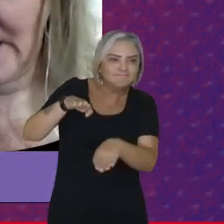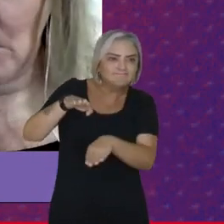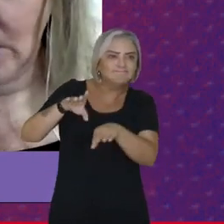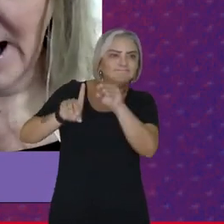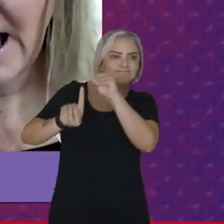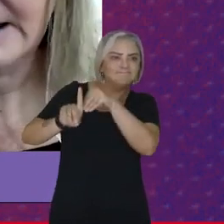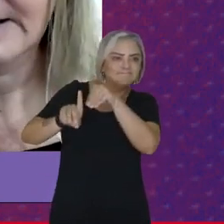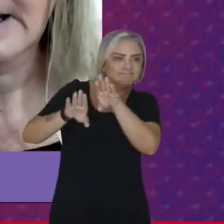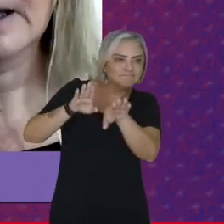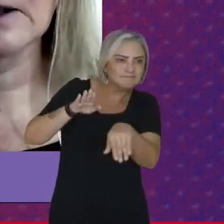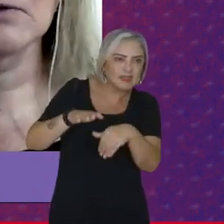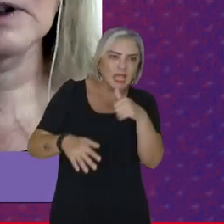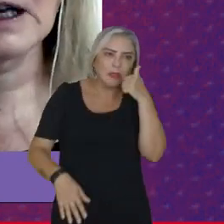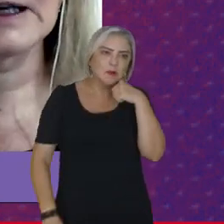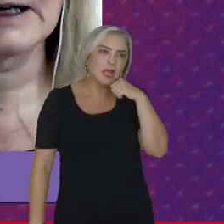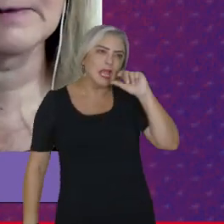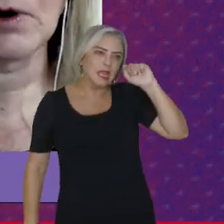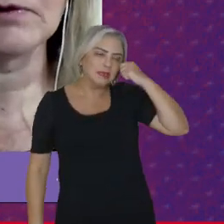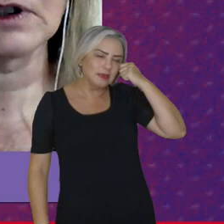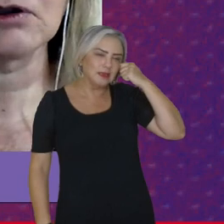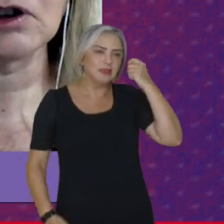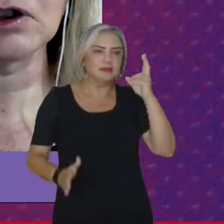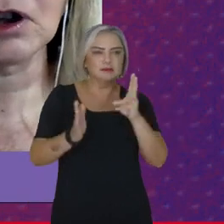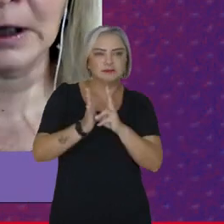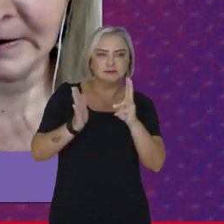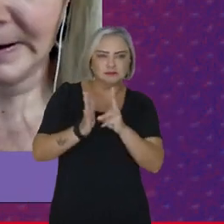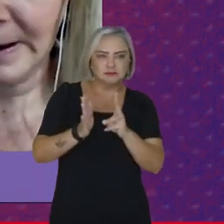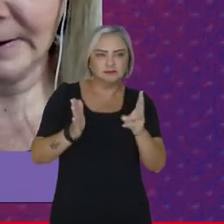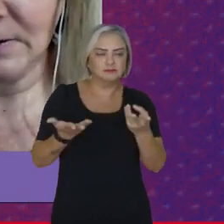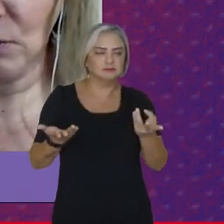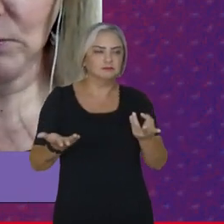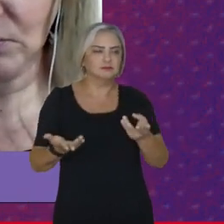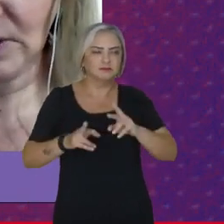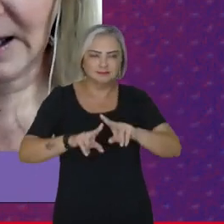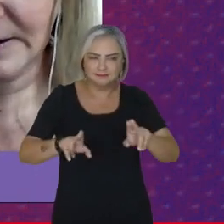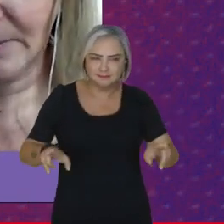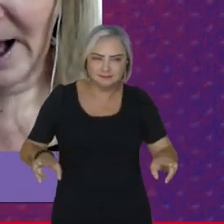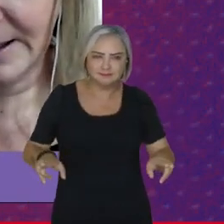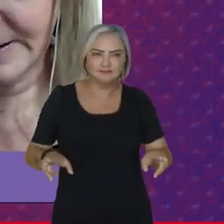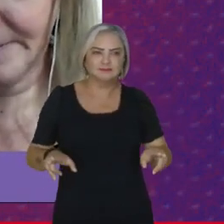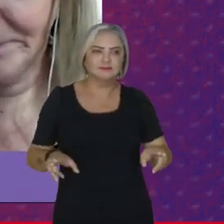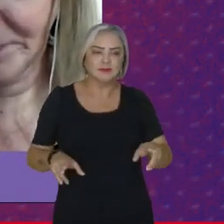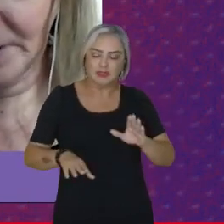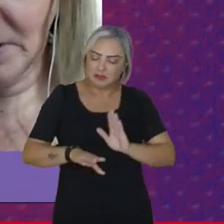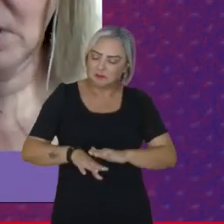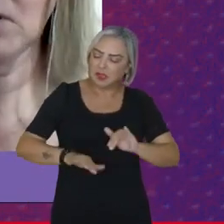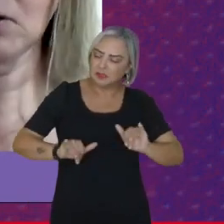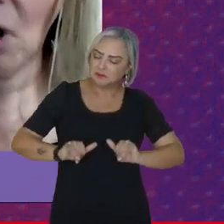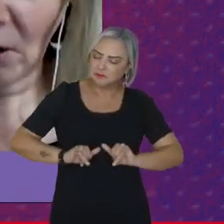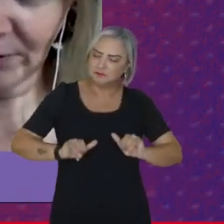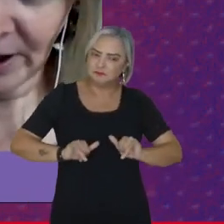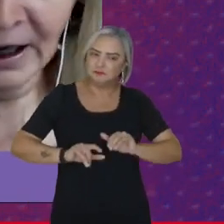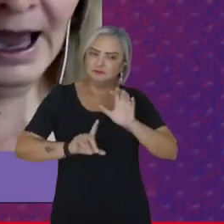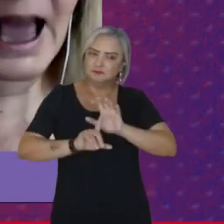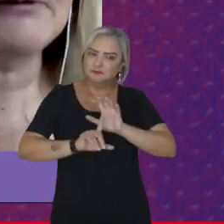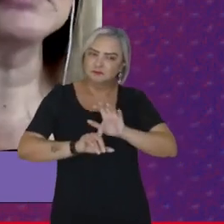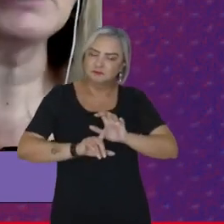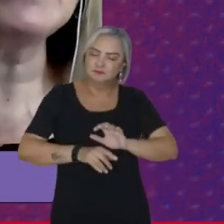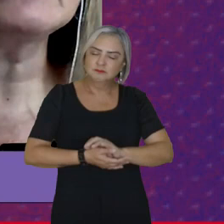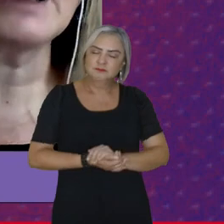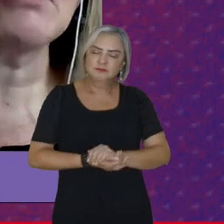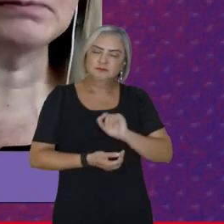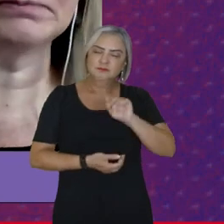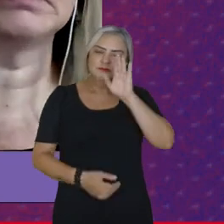em especial mulheres, negros, negras, povos indígenas, somos as que mais sofrem,